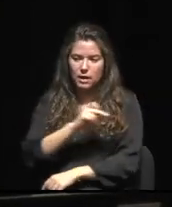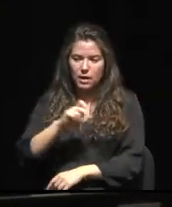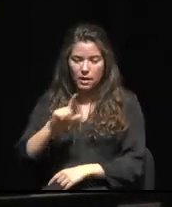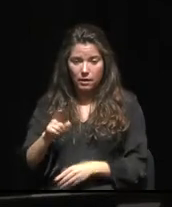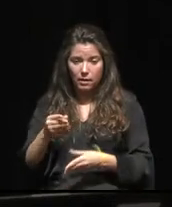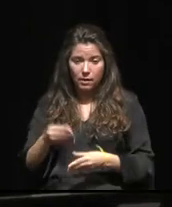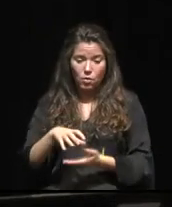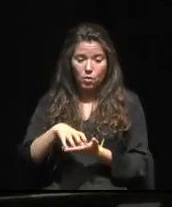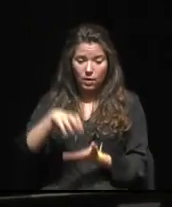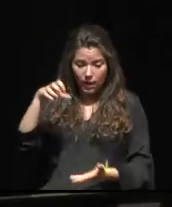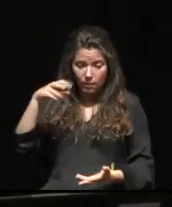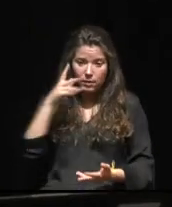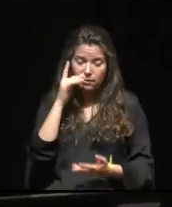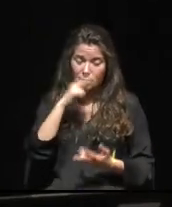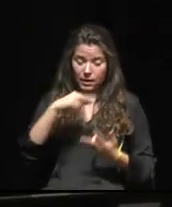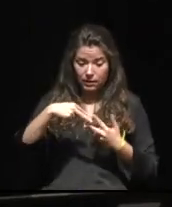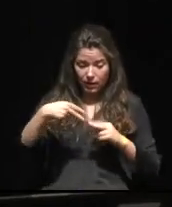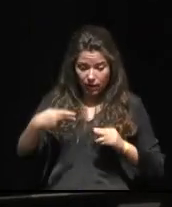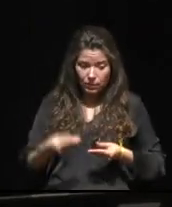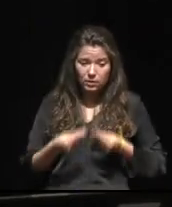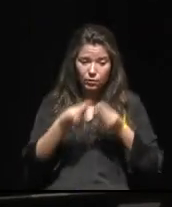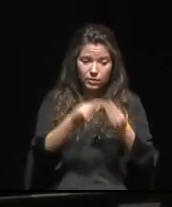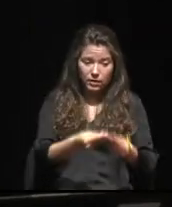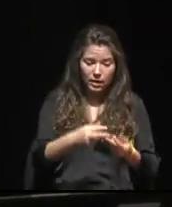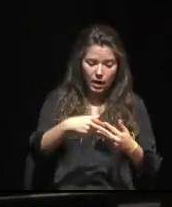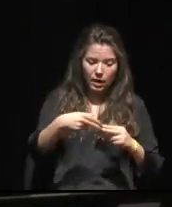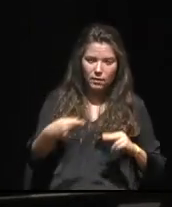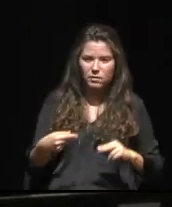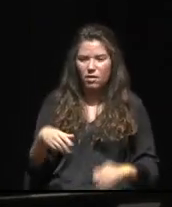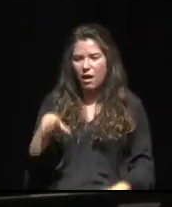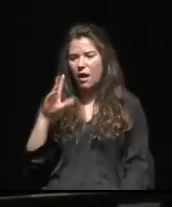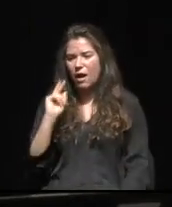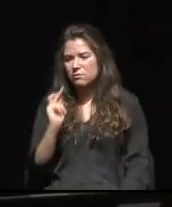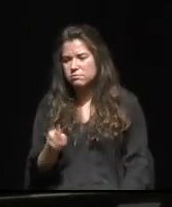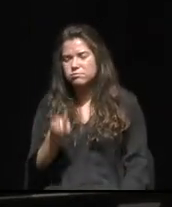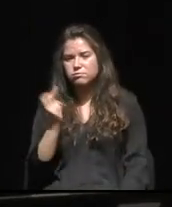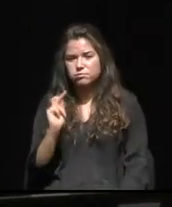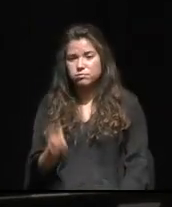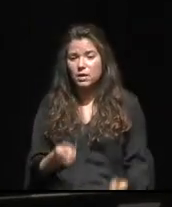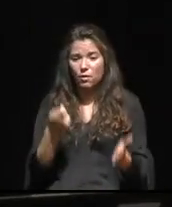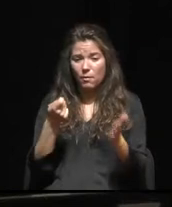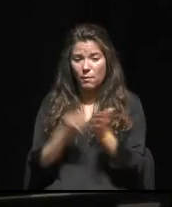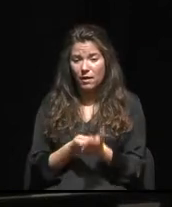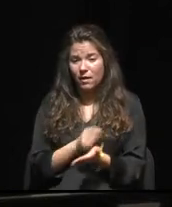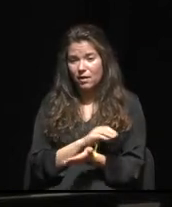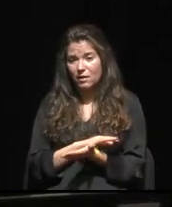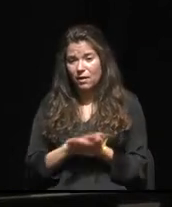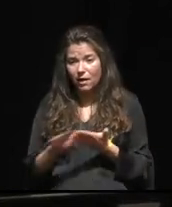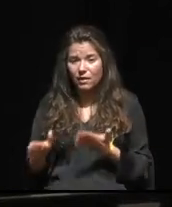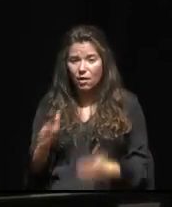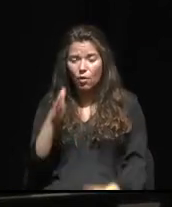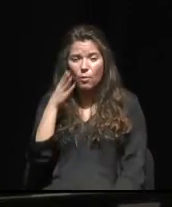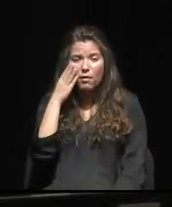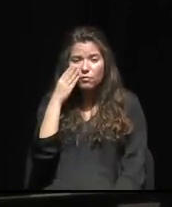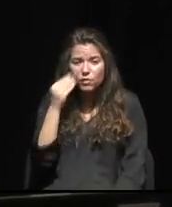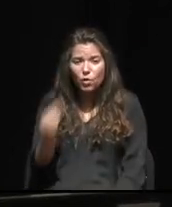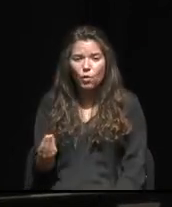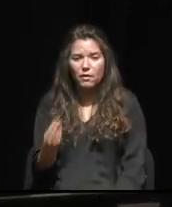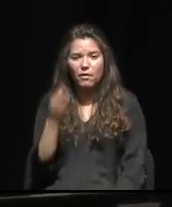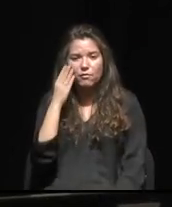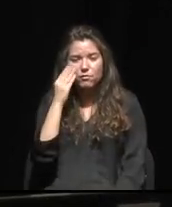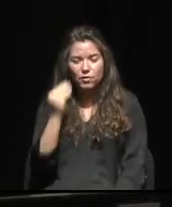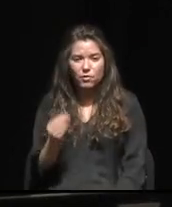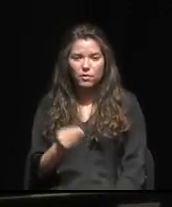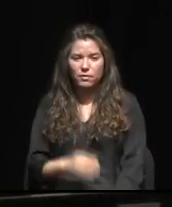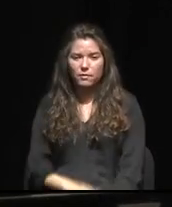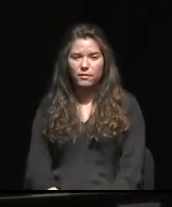prédio que é da câmara à Câmara que aa perma os senhores estão lá há décadas gratuitamente É uma vergonha essa